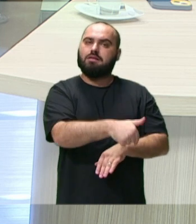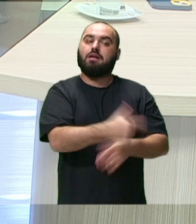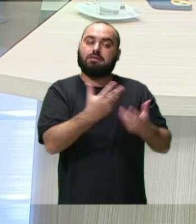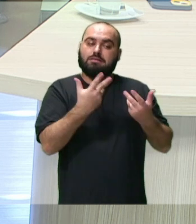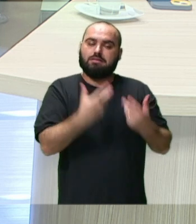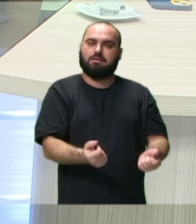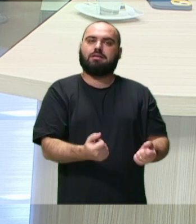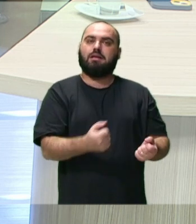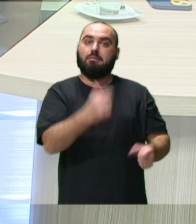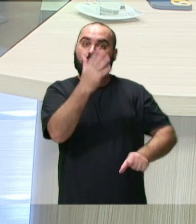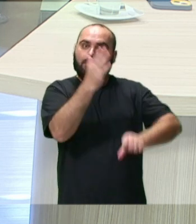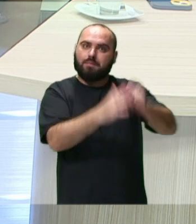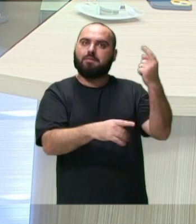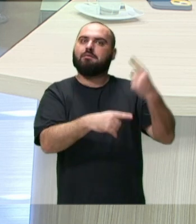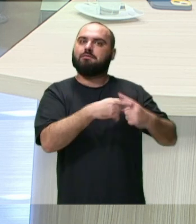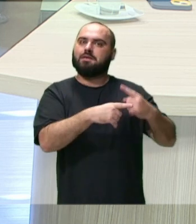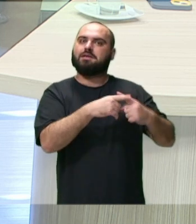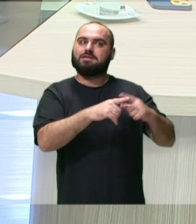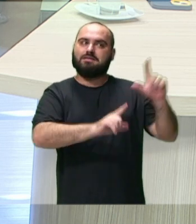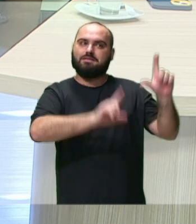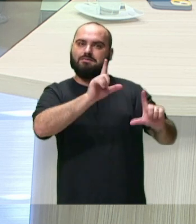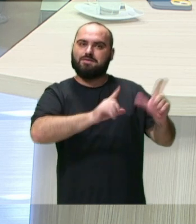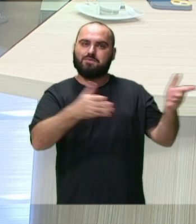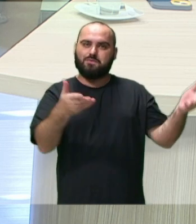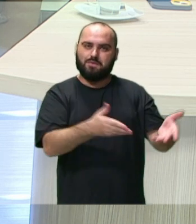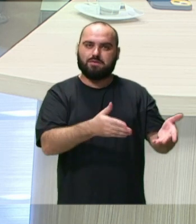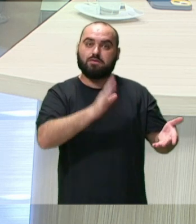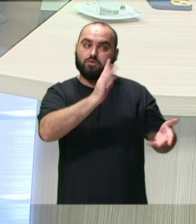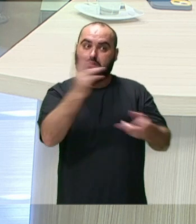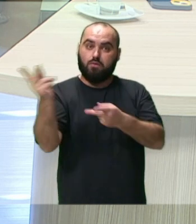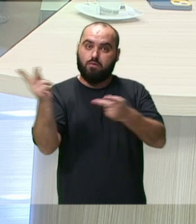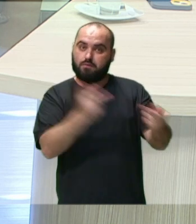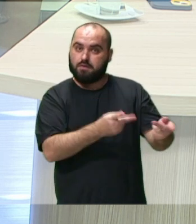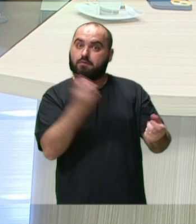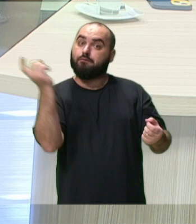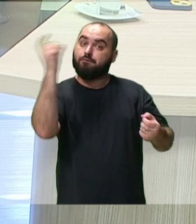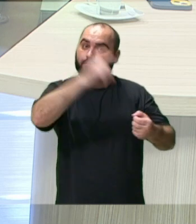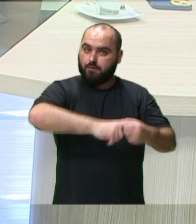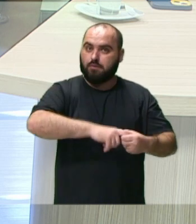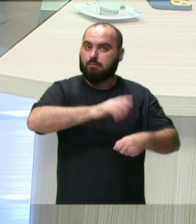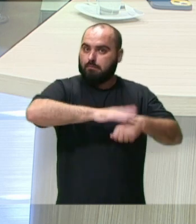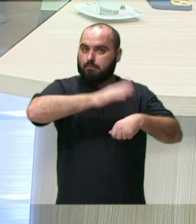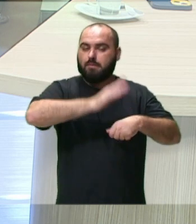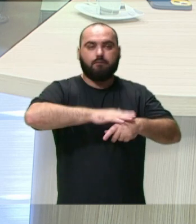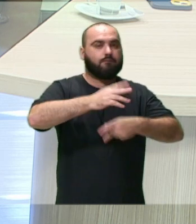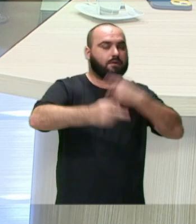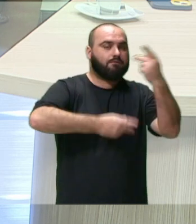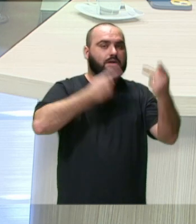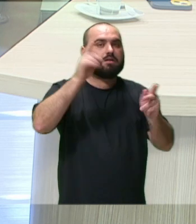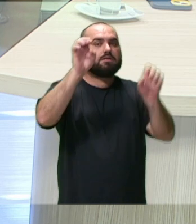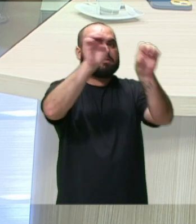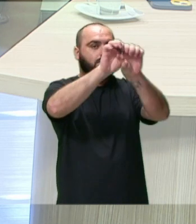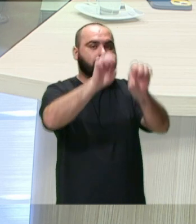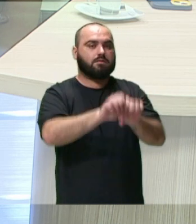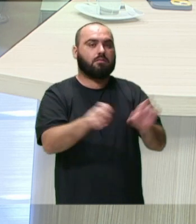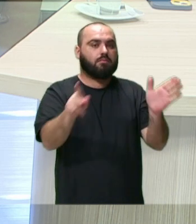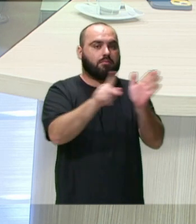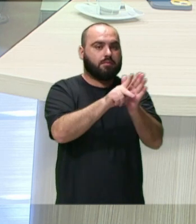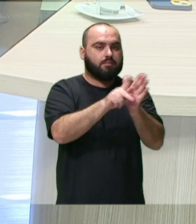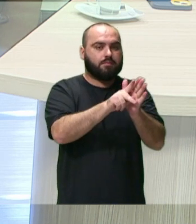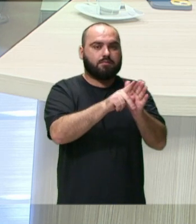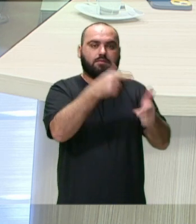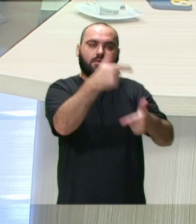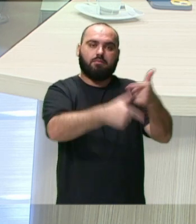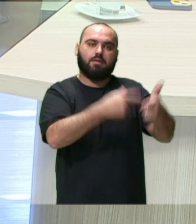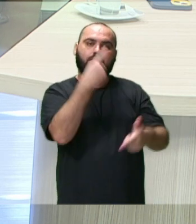aqui com a gente nessa primeira edição do programa, e já fica aqui o convite para retornar outras vezes falando das ações institucionais aqui que a